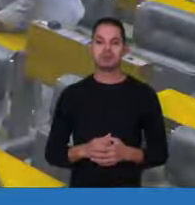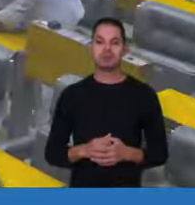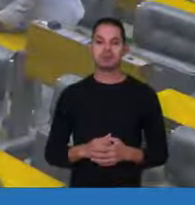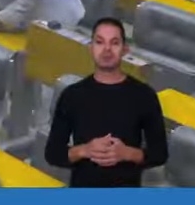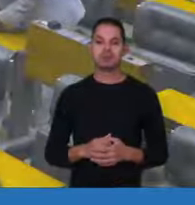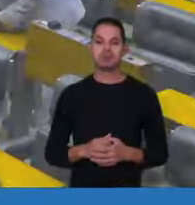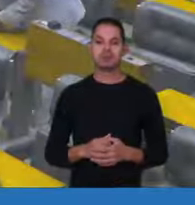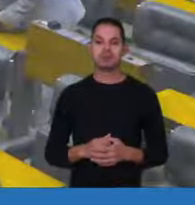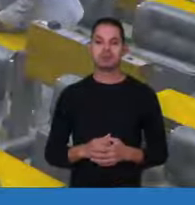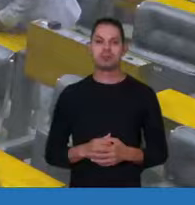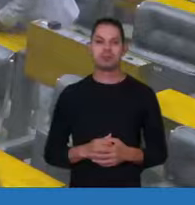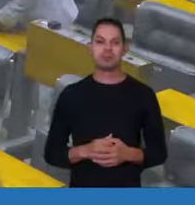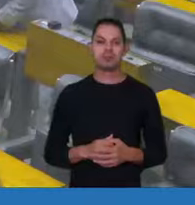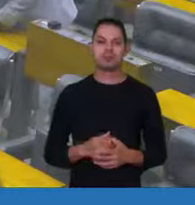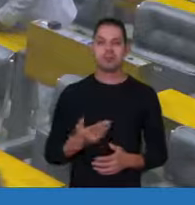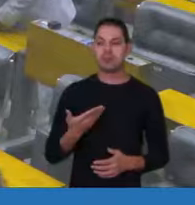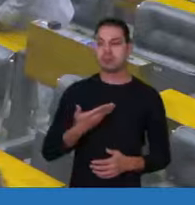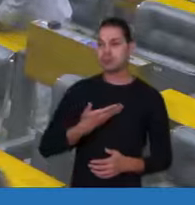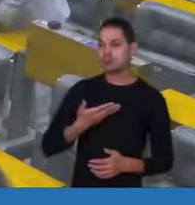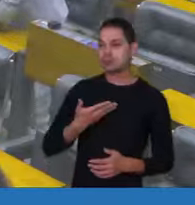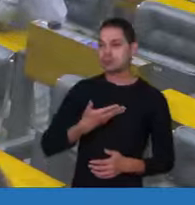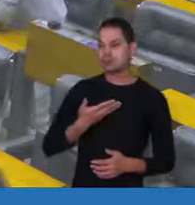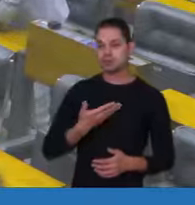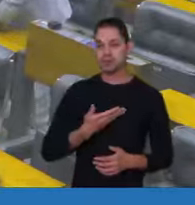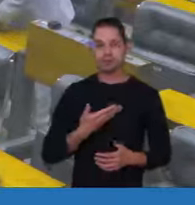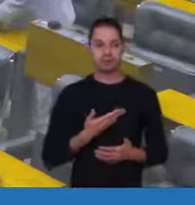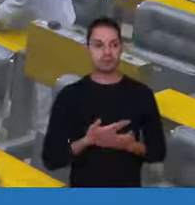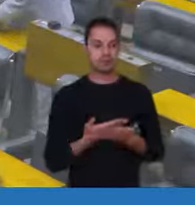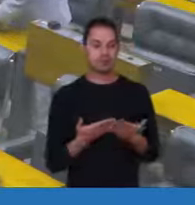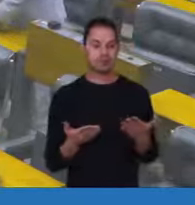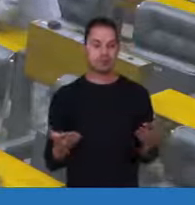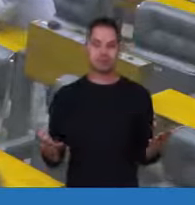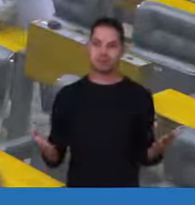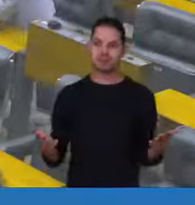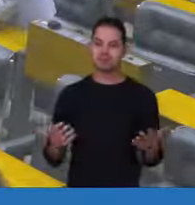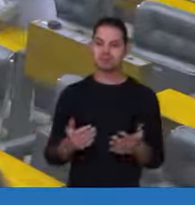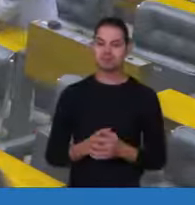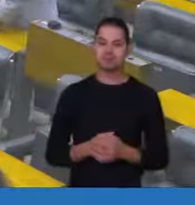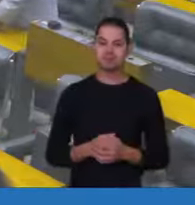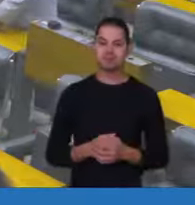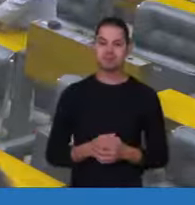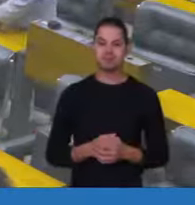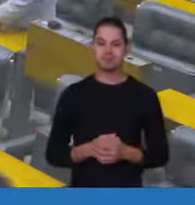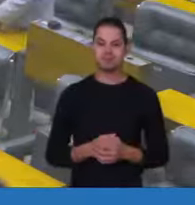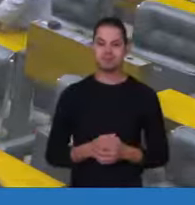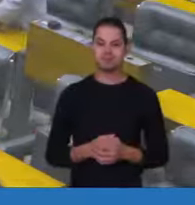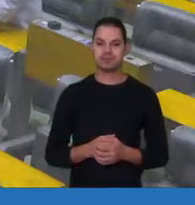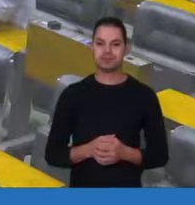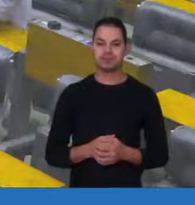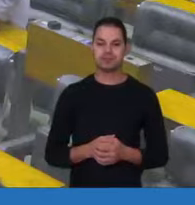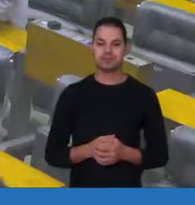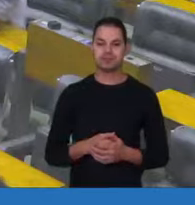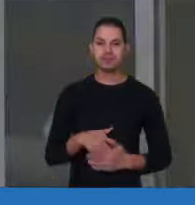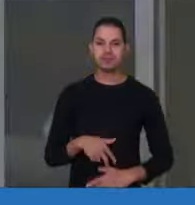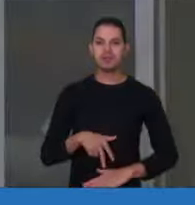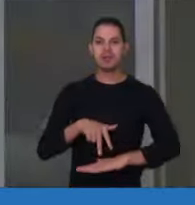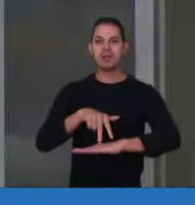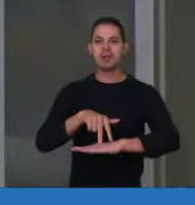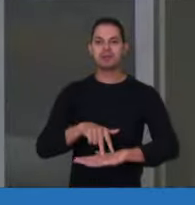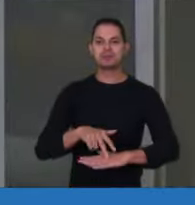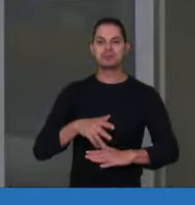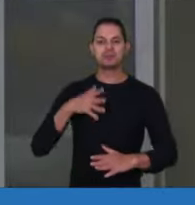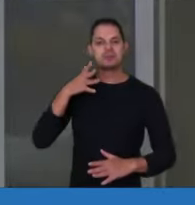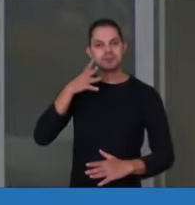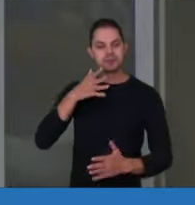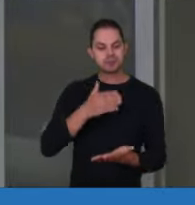Está escrito. Amigos, amigas, irmãos e irmãs, companheiras e companheiros, eu quero aqui iniciar